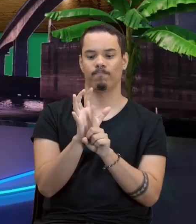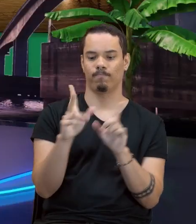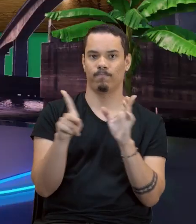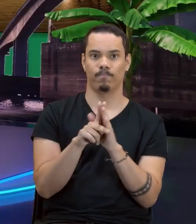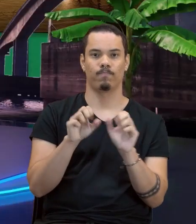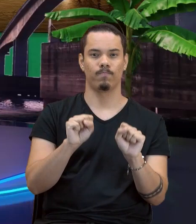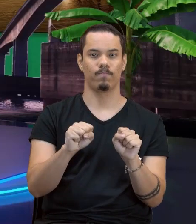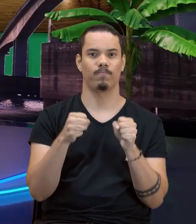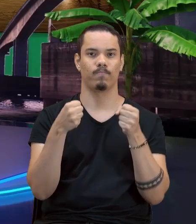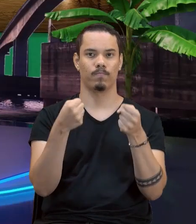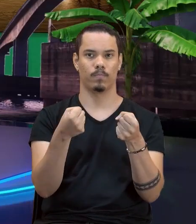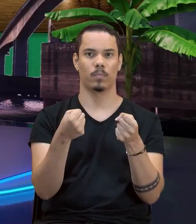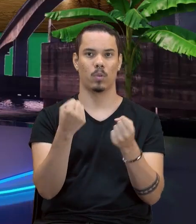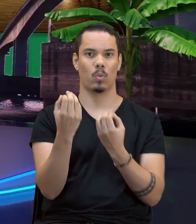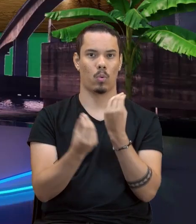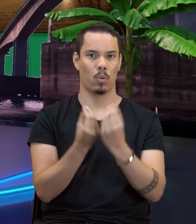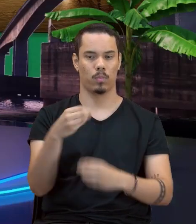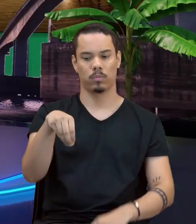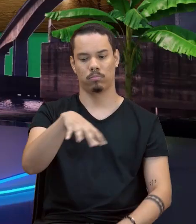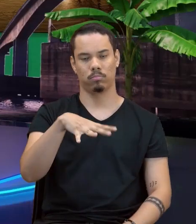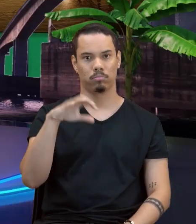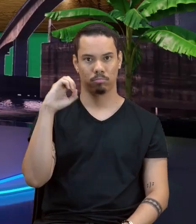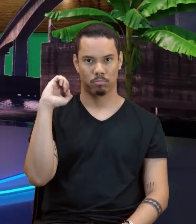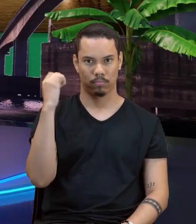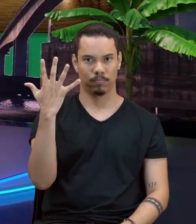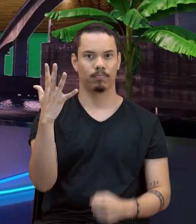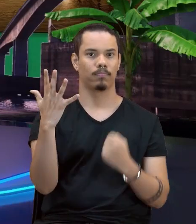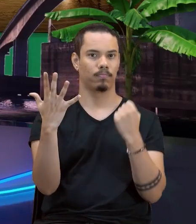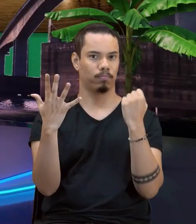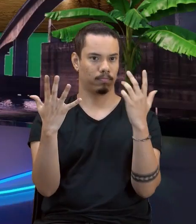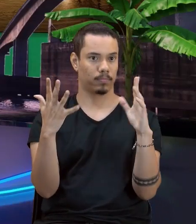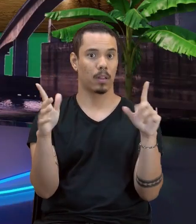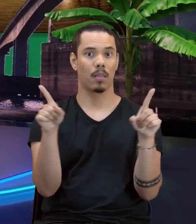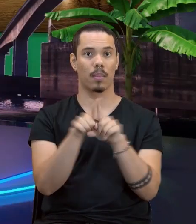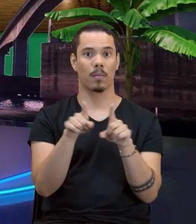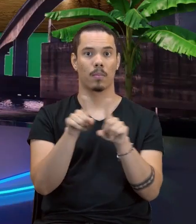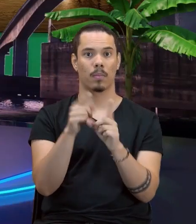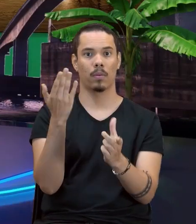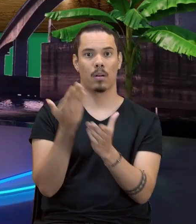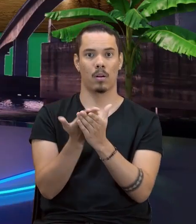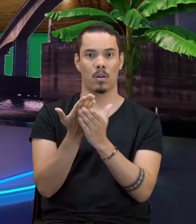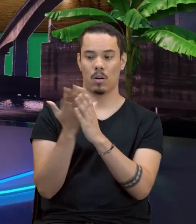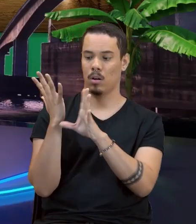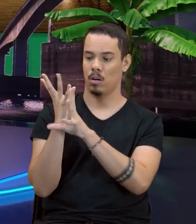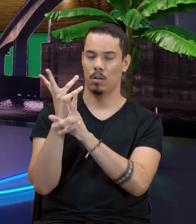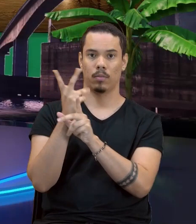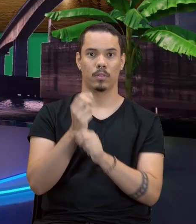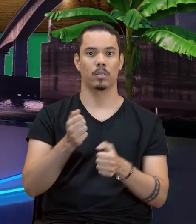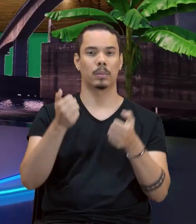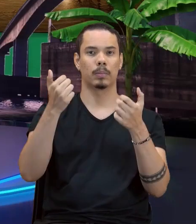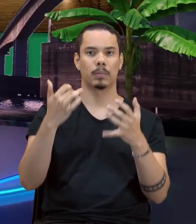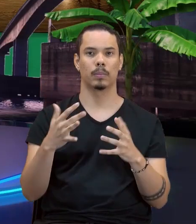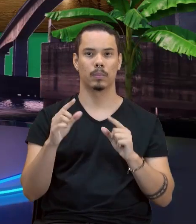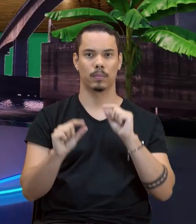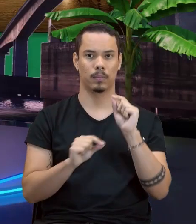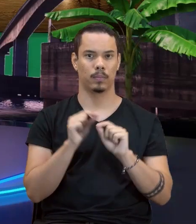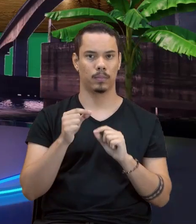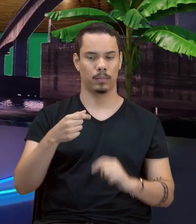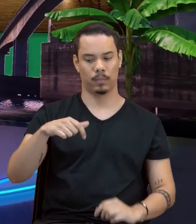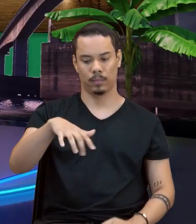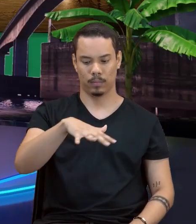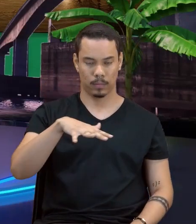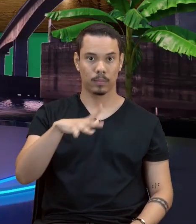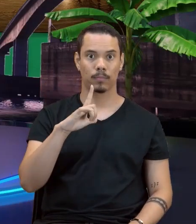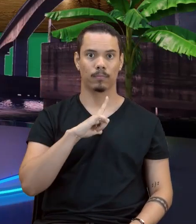deste impacto ambiental. Com certeza. Né? E outra coisa, você falou na aula de revisão algo muito interessante. O espaço ele é